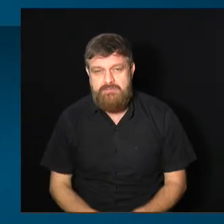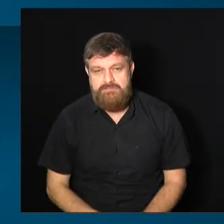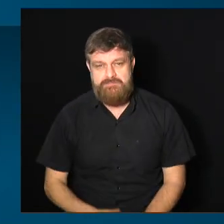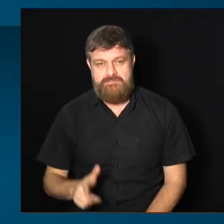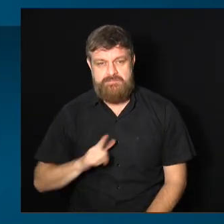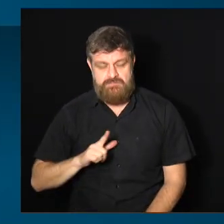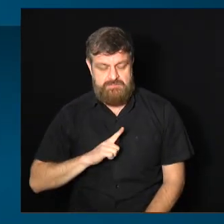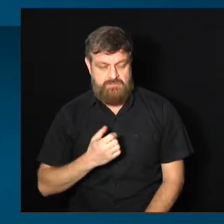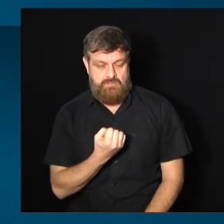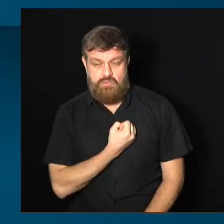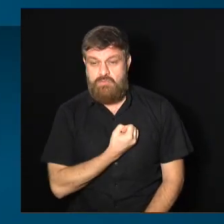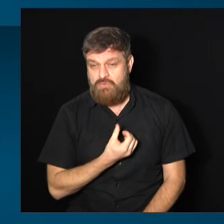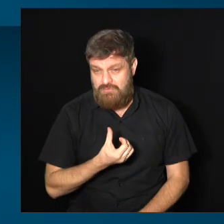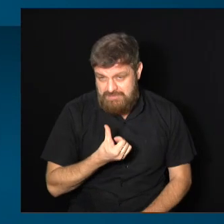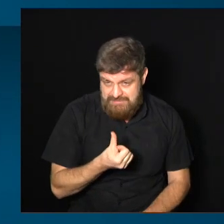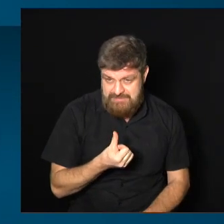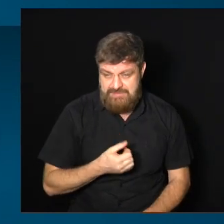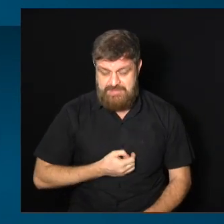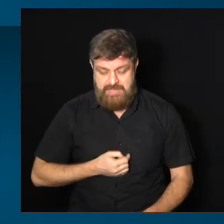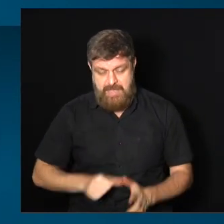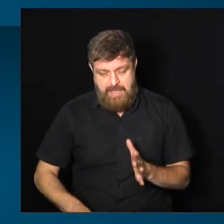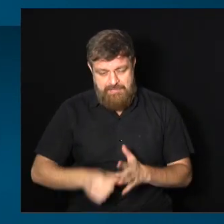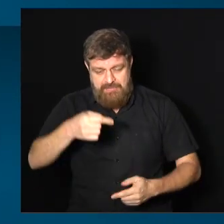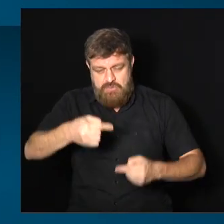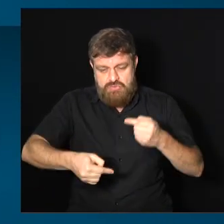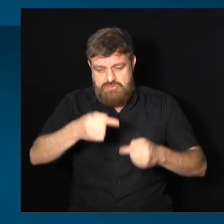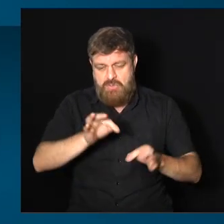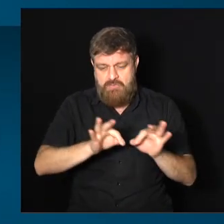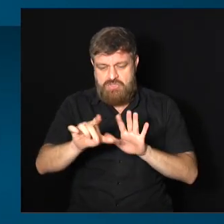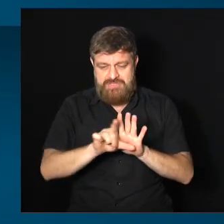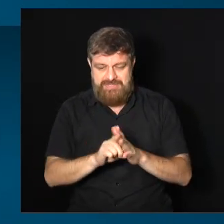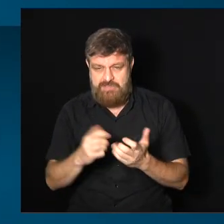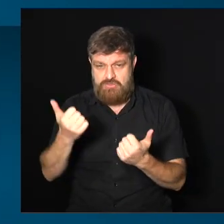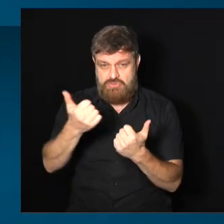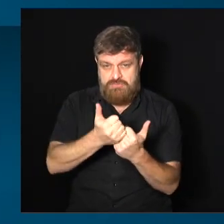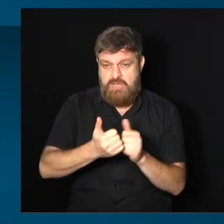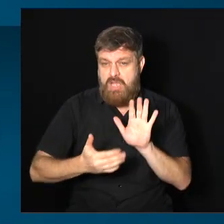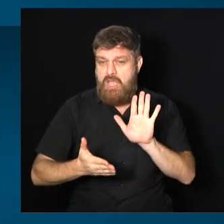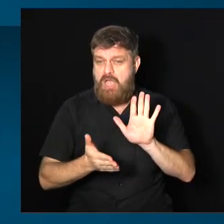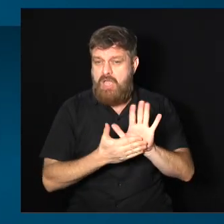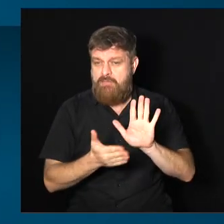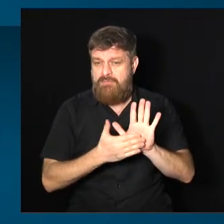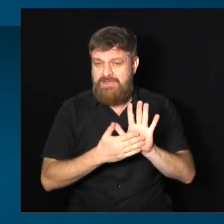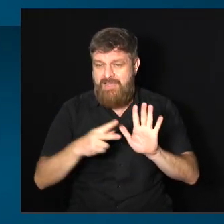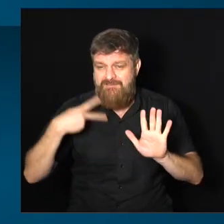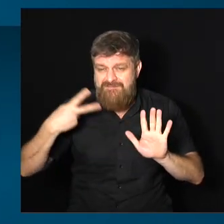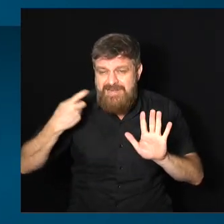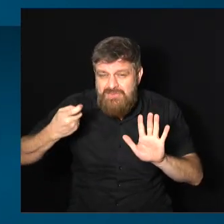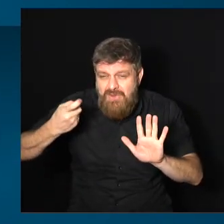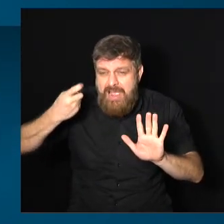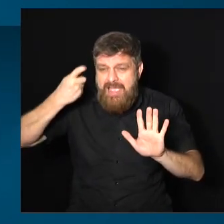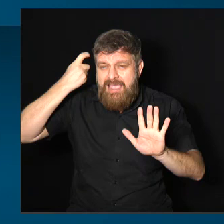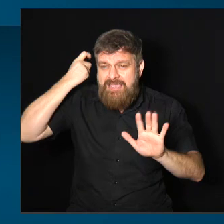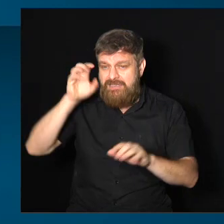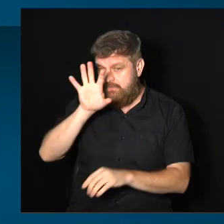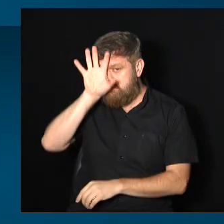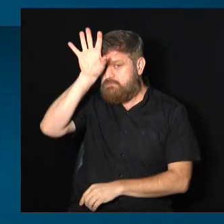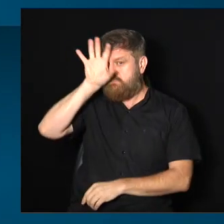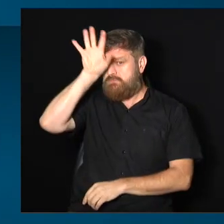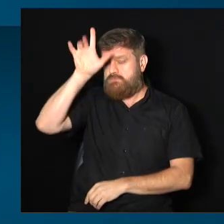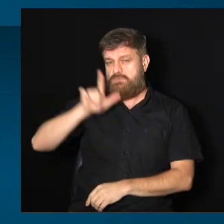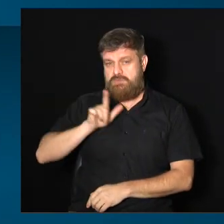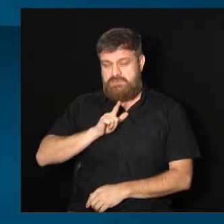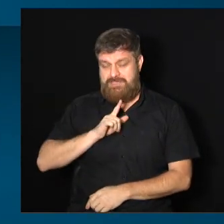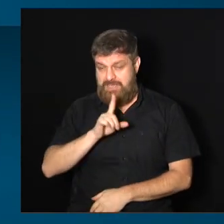6 é a primeira discussão e votação do substitutivo total à proposta do ex-vereador Tiago Ferrari, que visa a criação